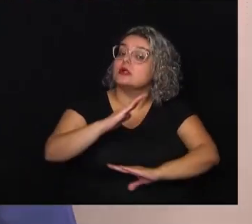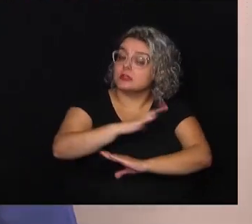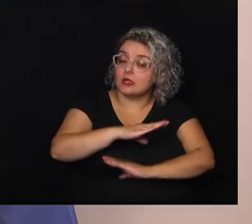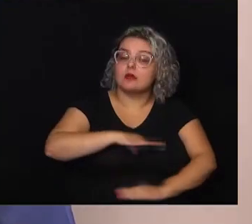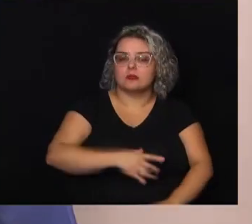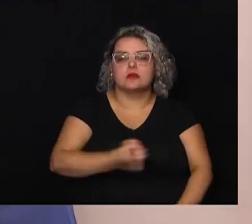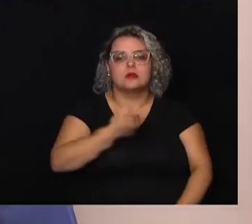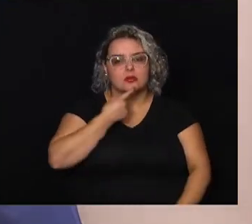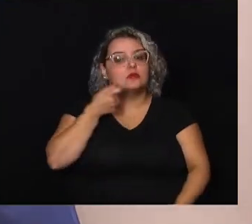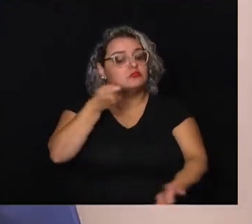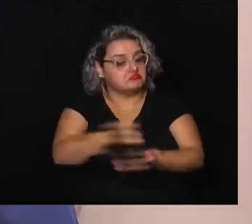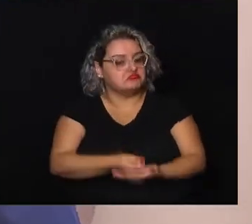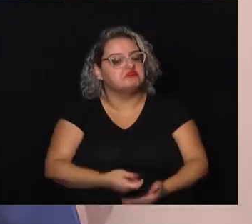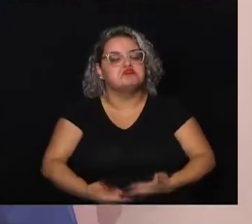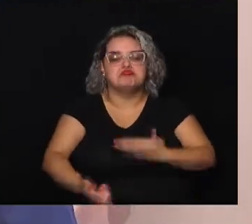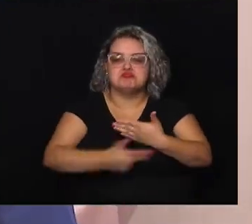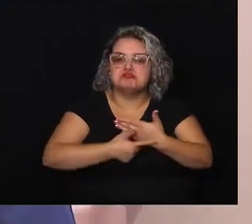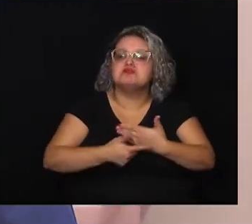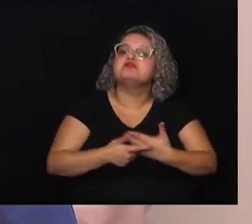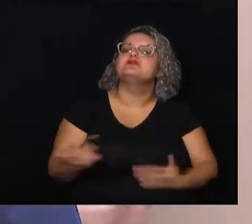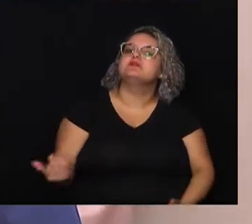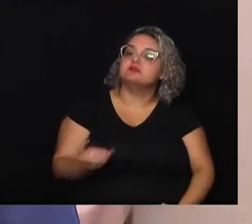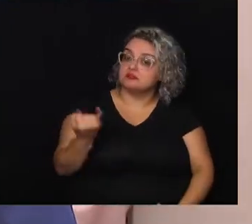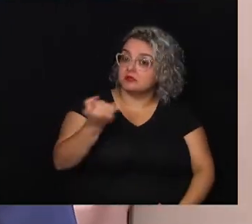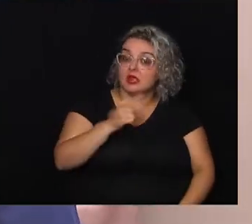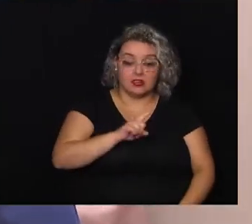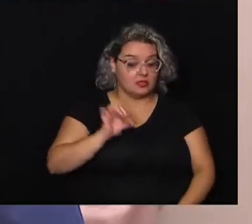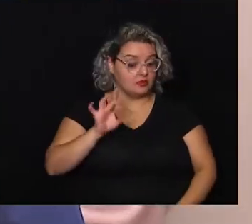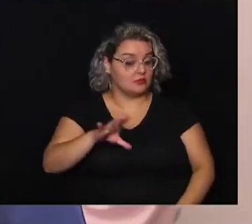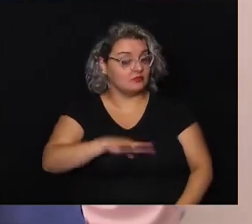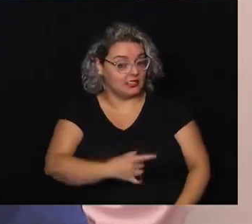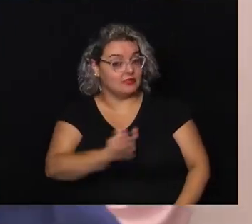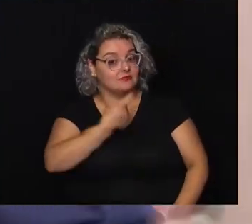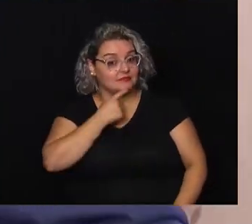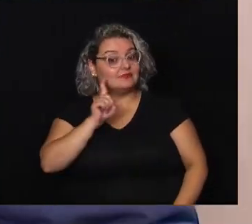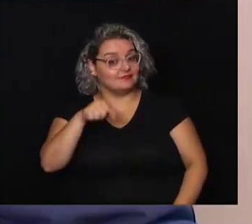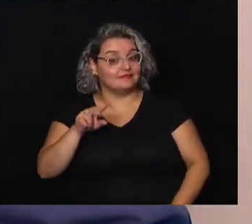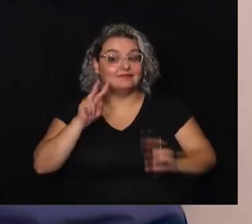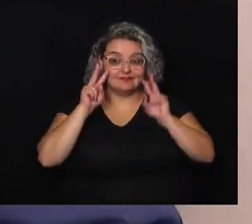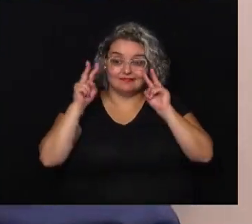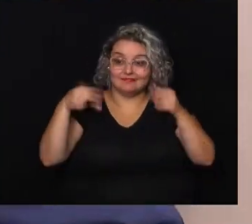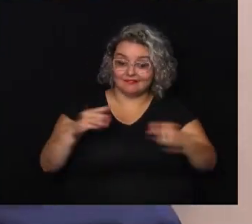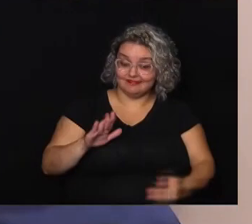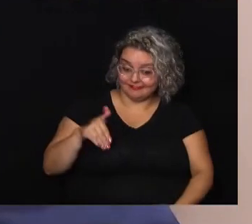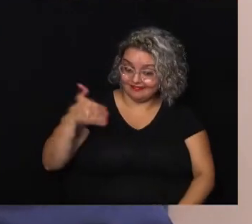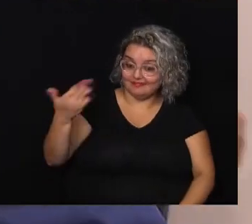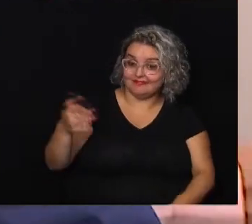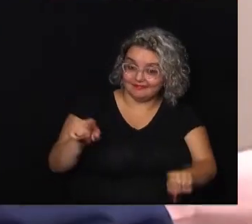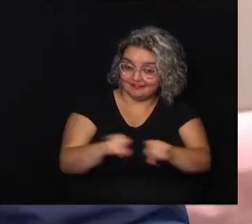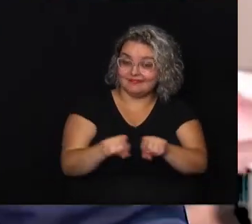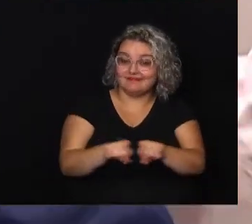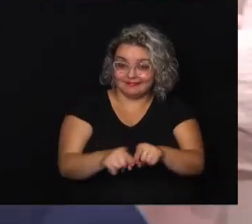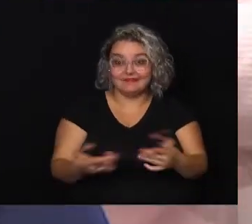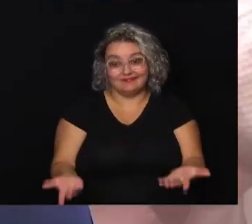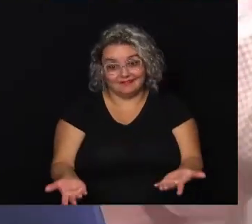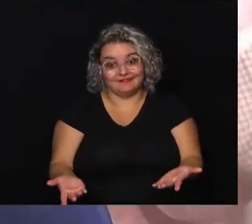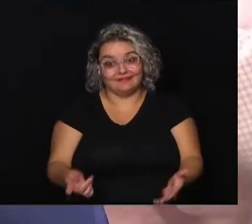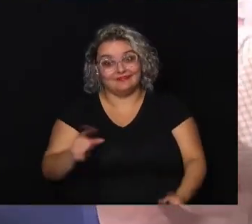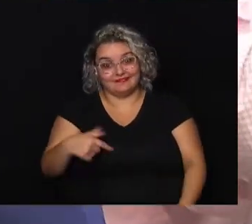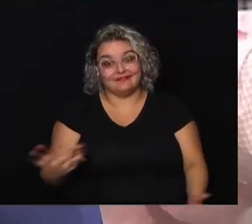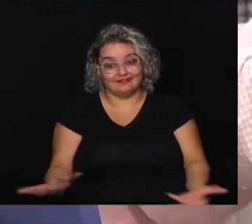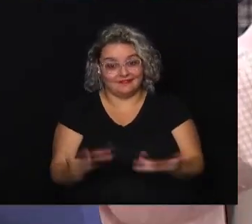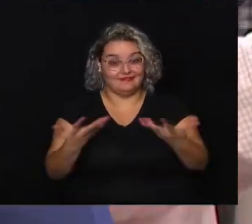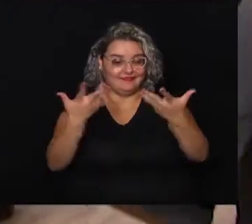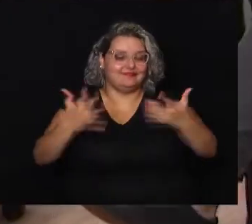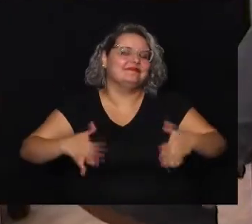Campinas cumpre um papel importante, não só para Campinas, mas que é reconhecido para fora do nosso território, né? Isso é motivo de